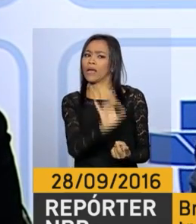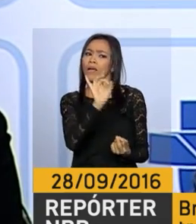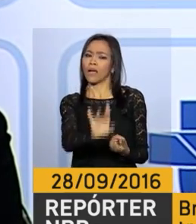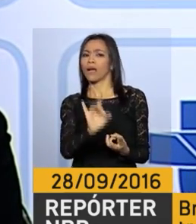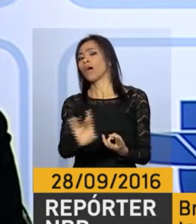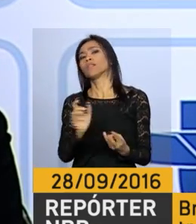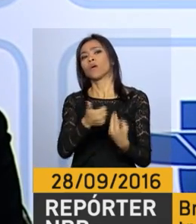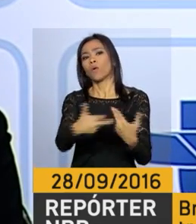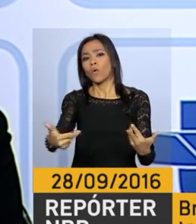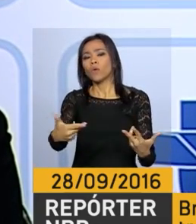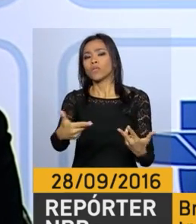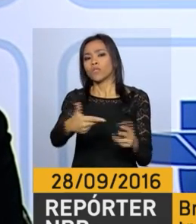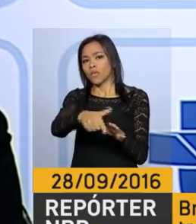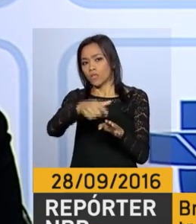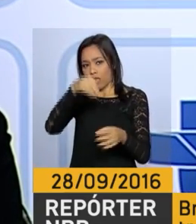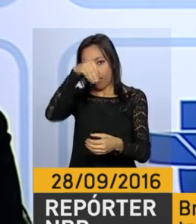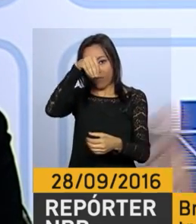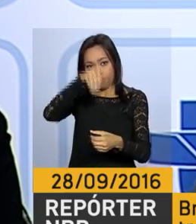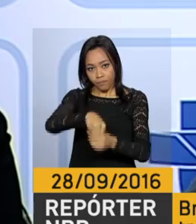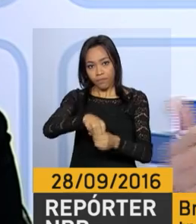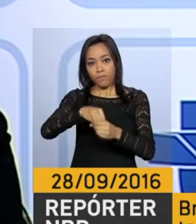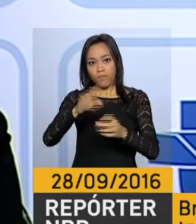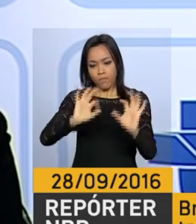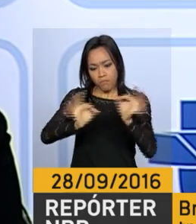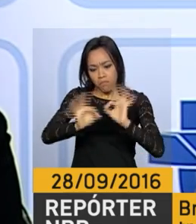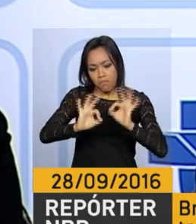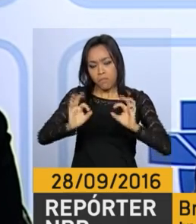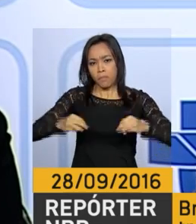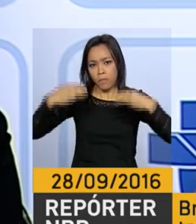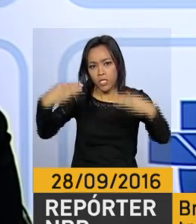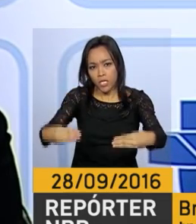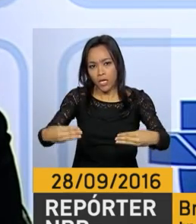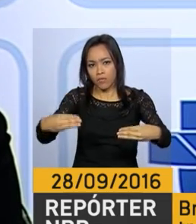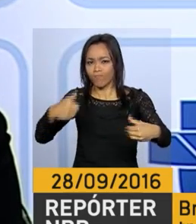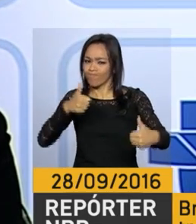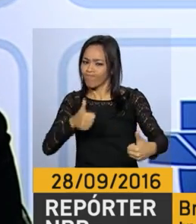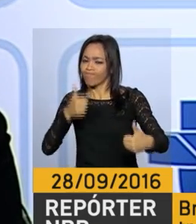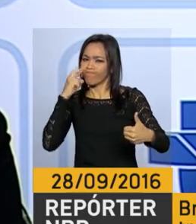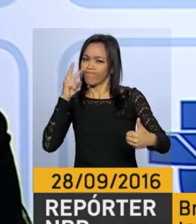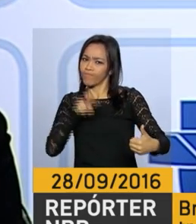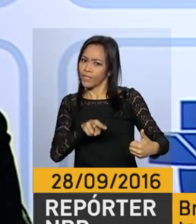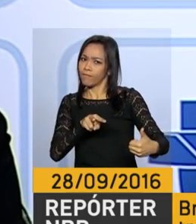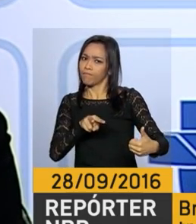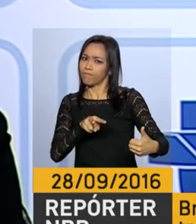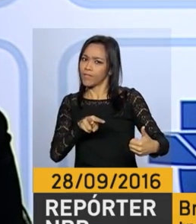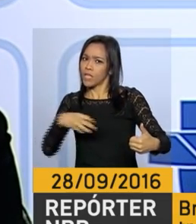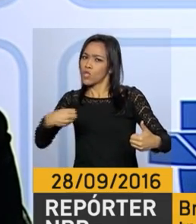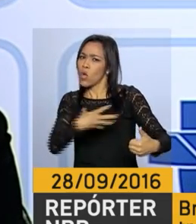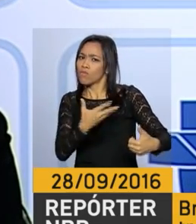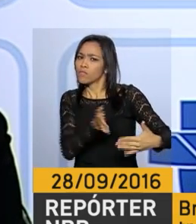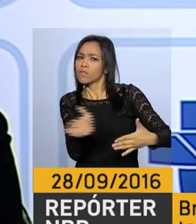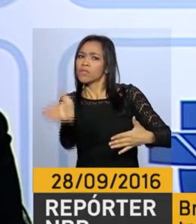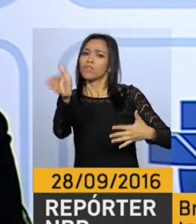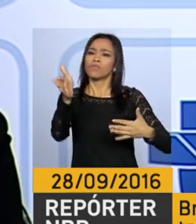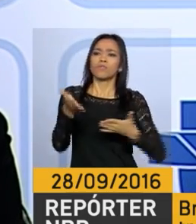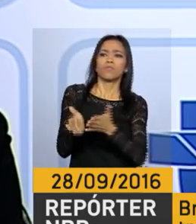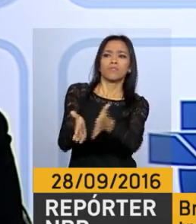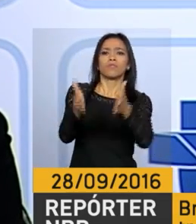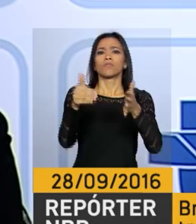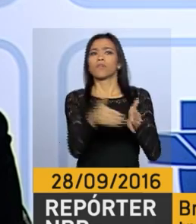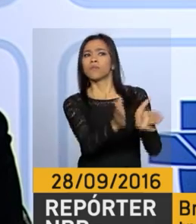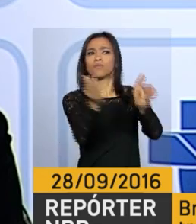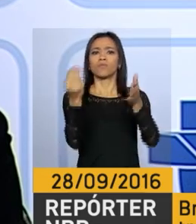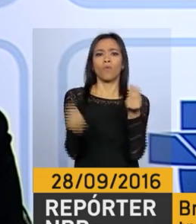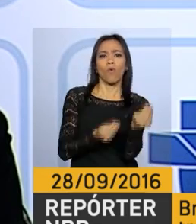que estava sendo feita do ministério na forma como vinha sendo feita nós temos encontrado novos caminhos com mais eficiência